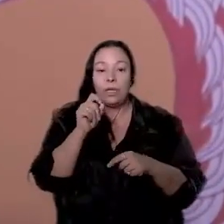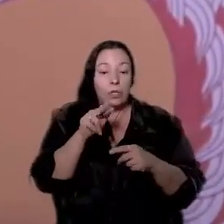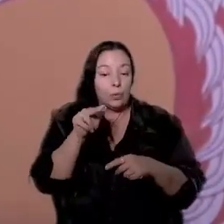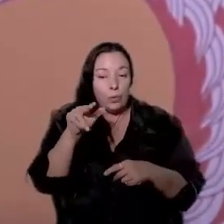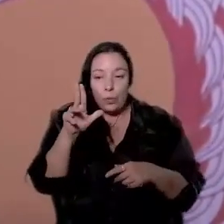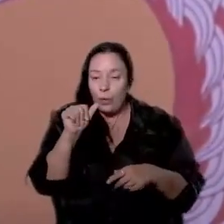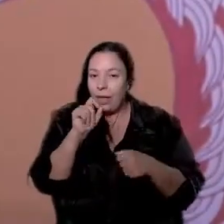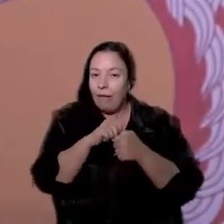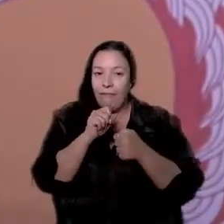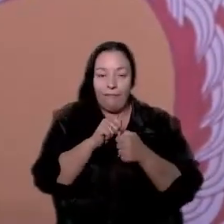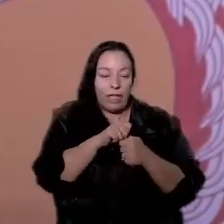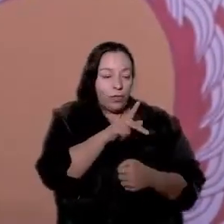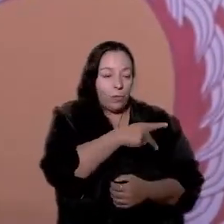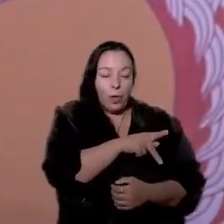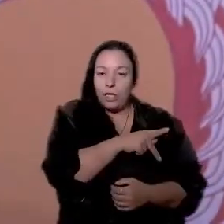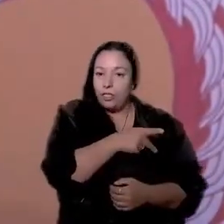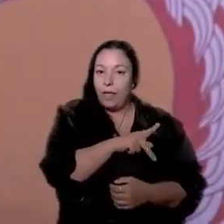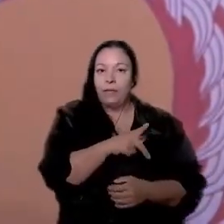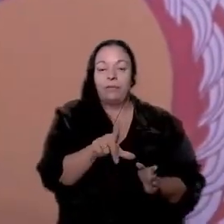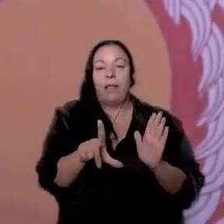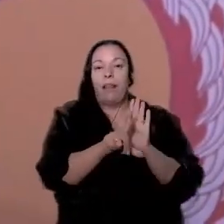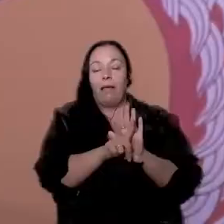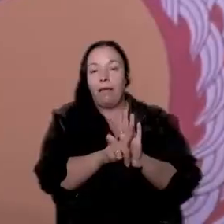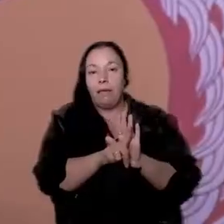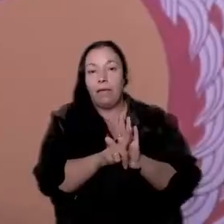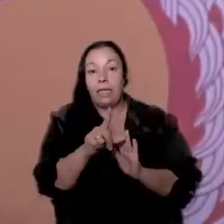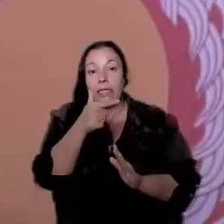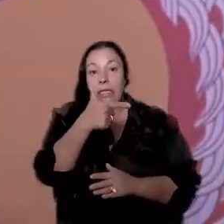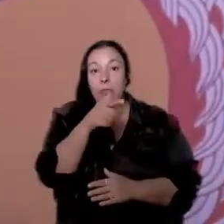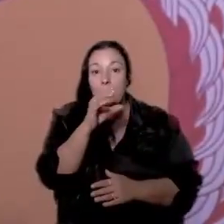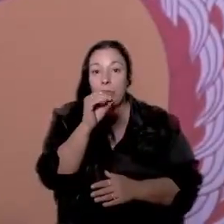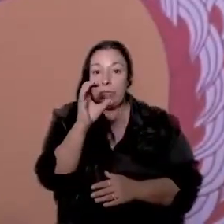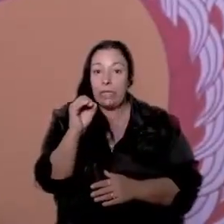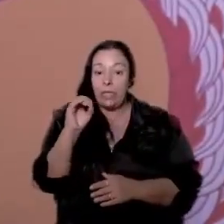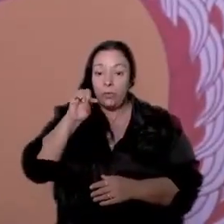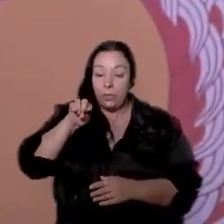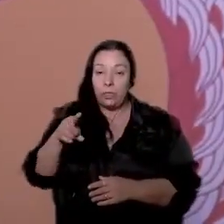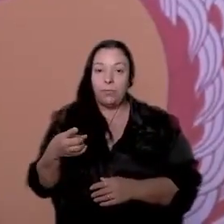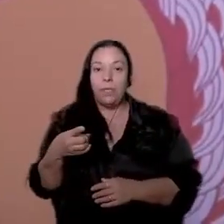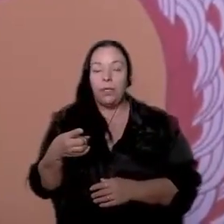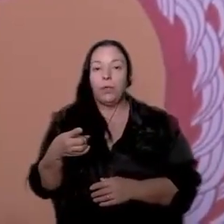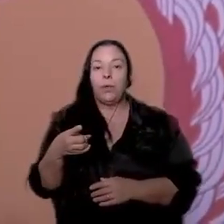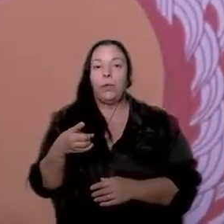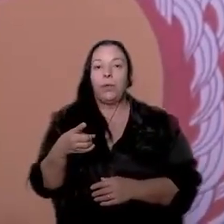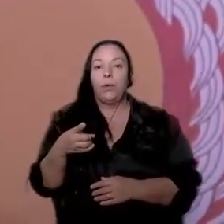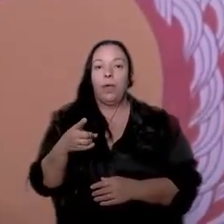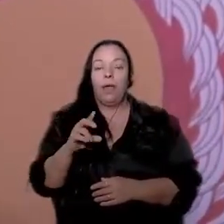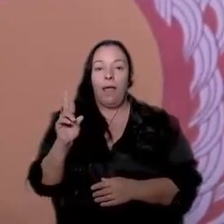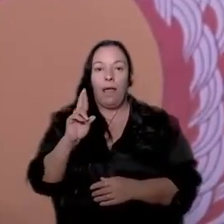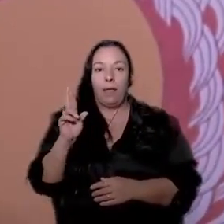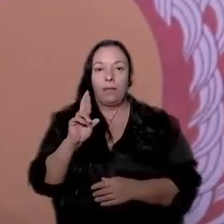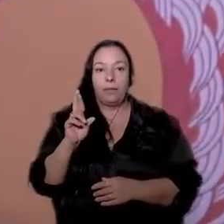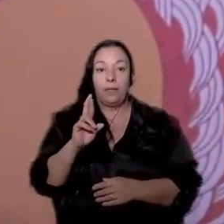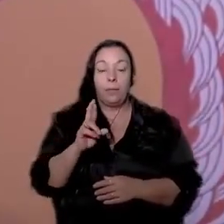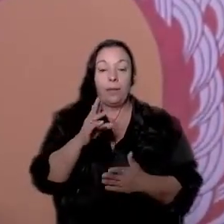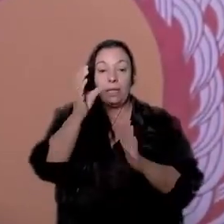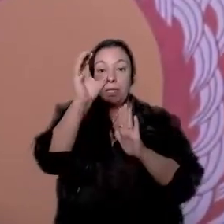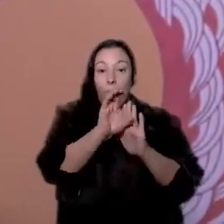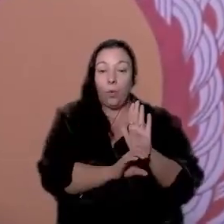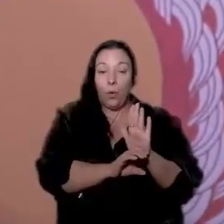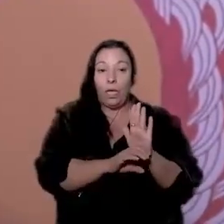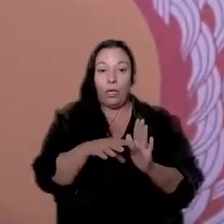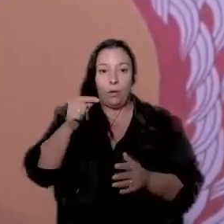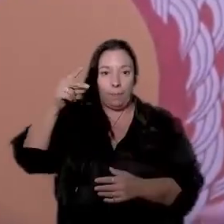projeto, o regulamento diz que até 200 mil reais você pode apresentar sem precisar de um currículo passado. É o